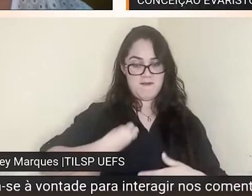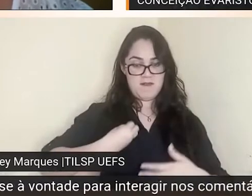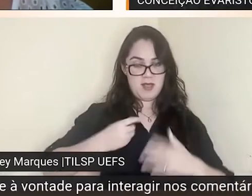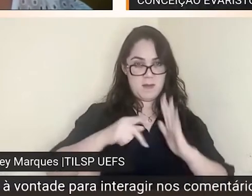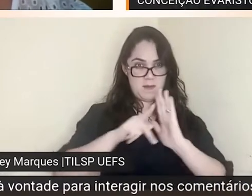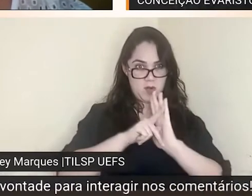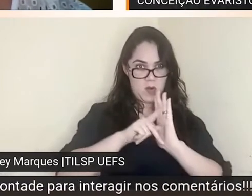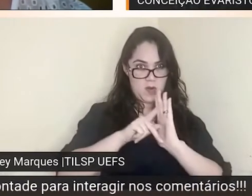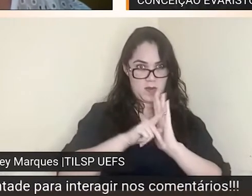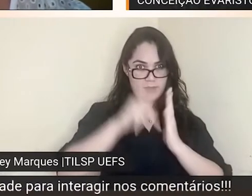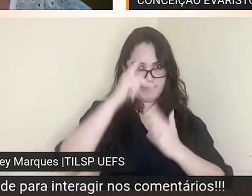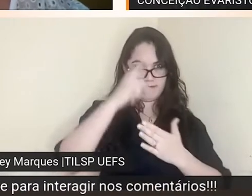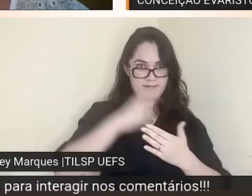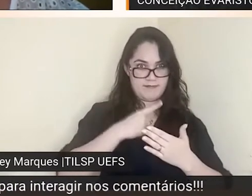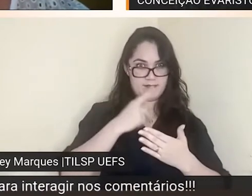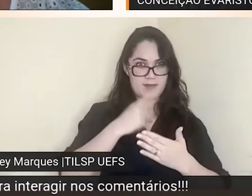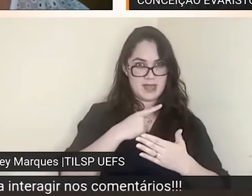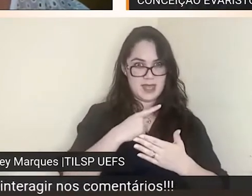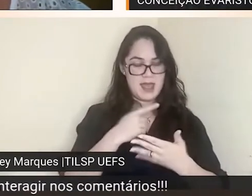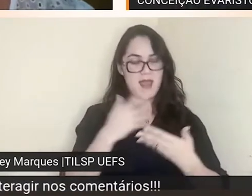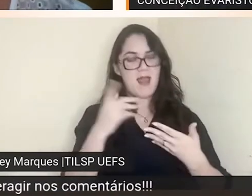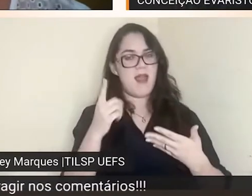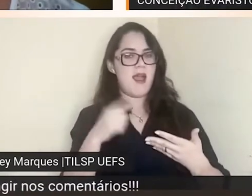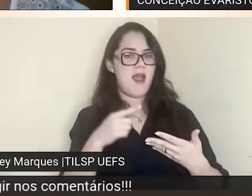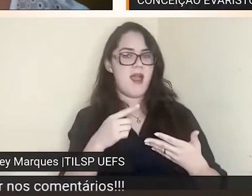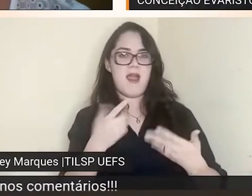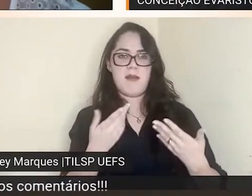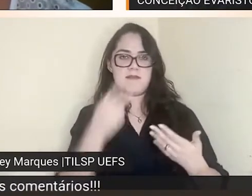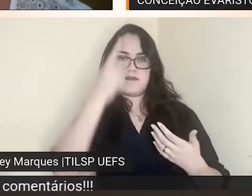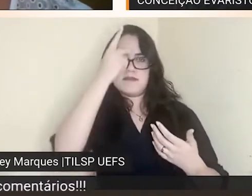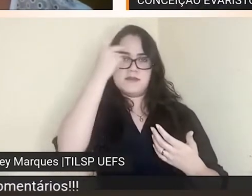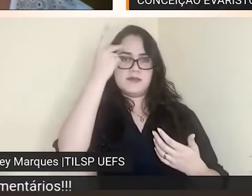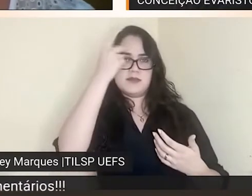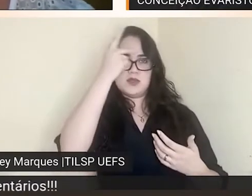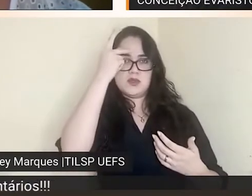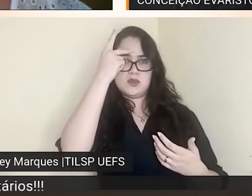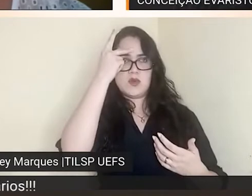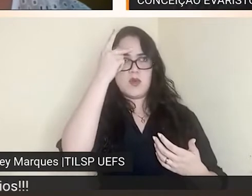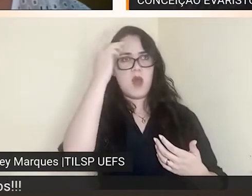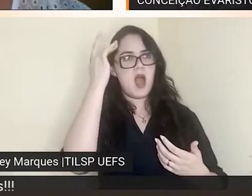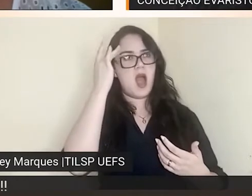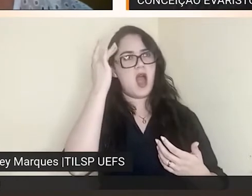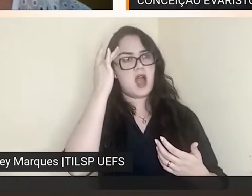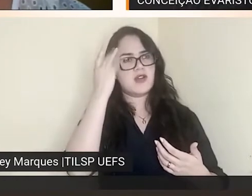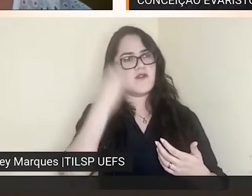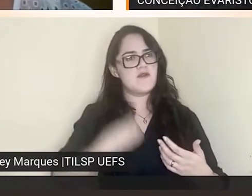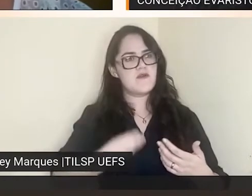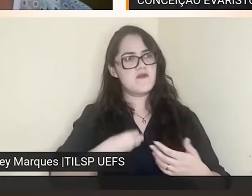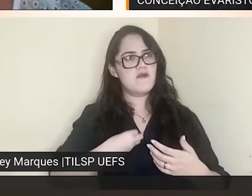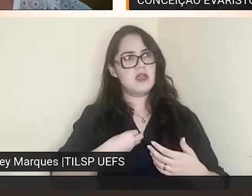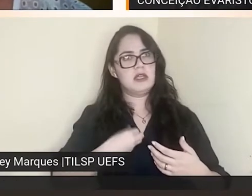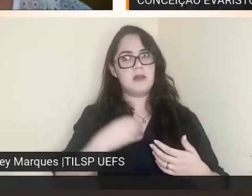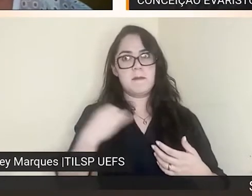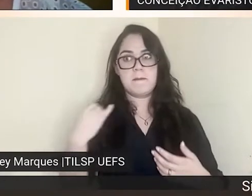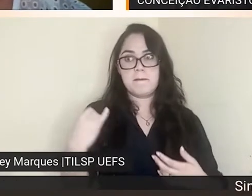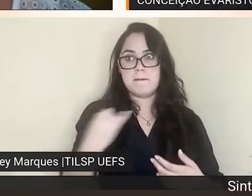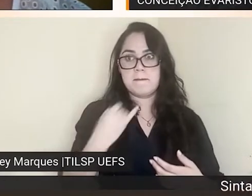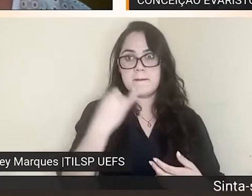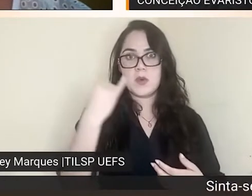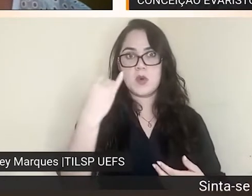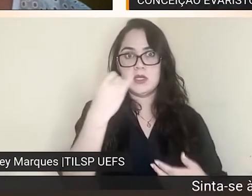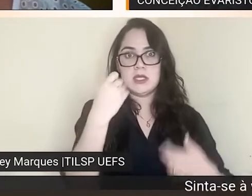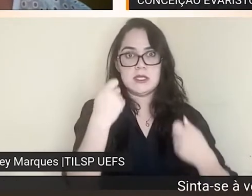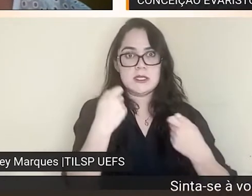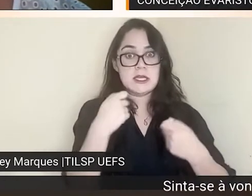é uma certa presunção, né, do próprio sujeito achar que a vida é tão importante que ele tem que escrever ele mesmo a vida